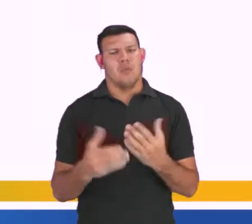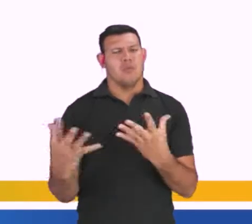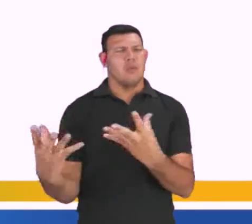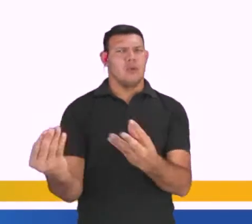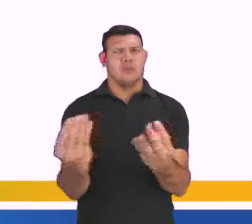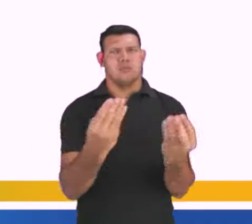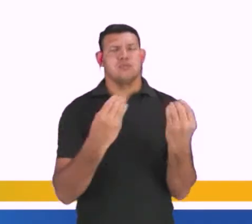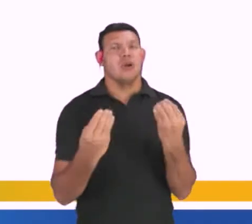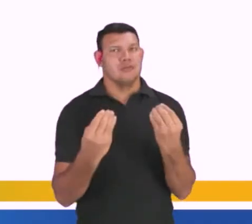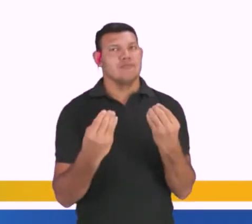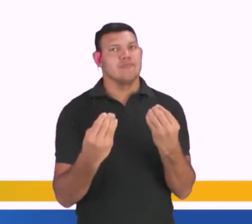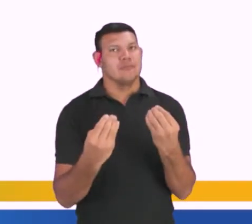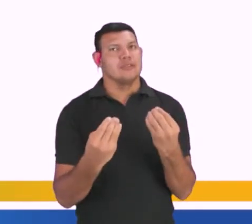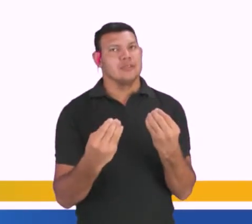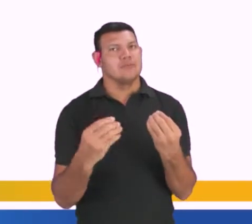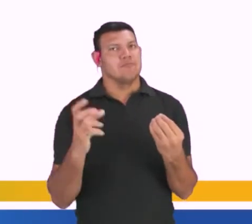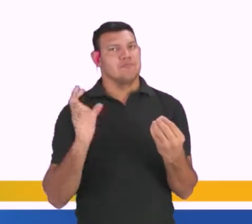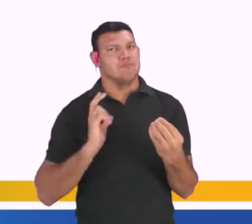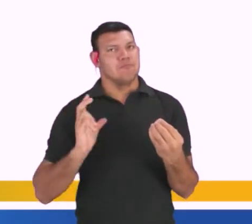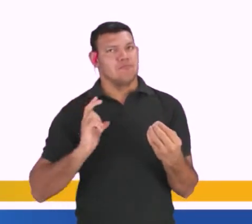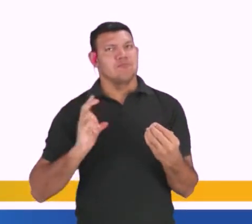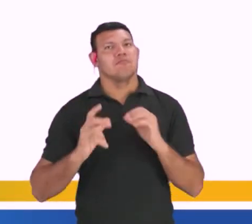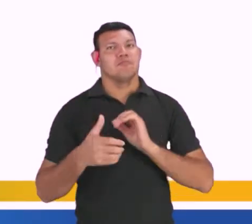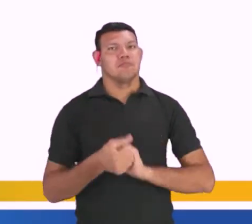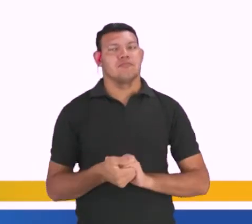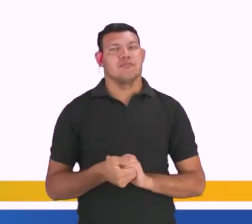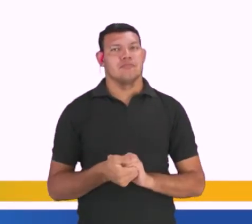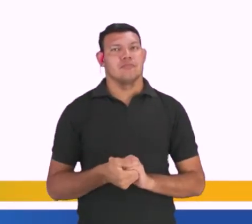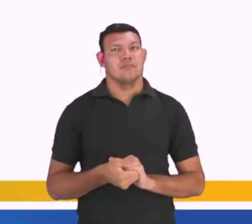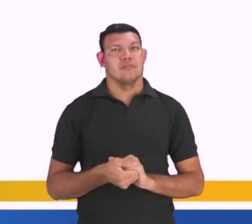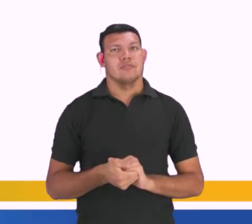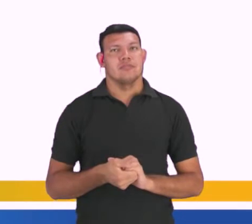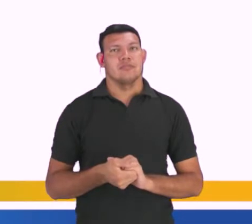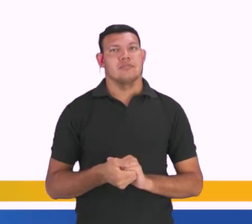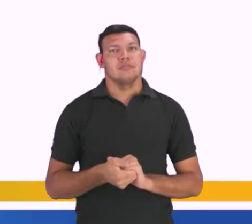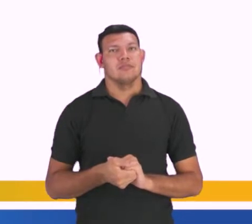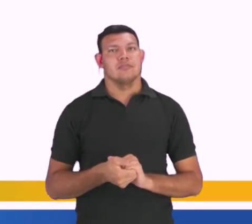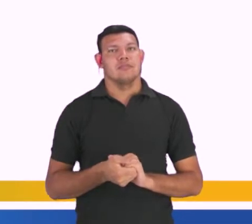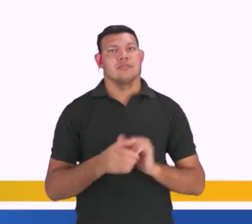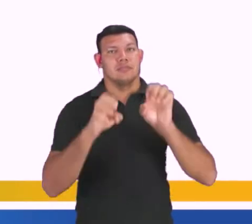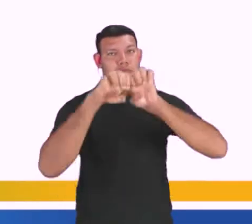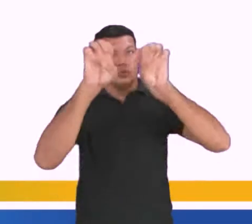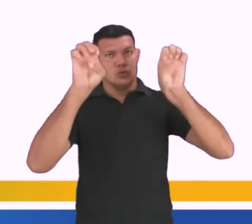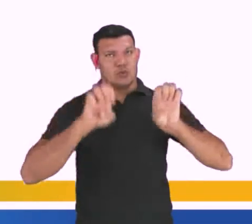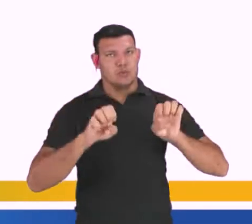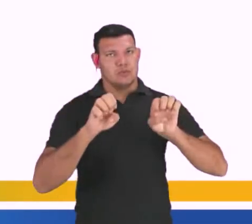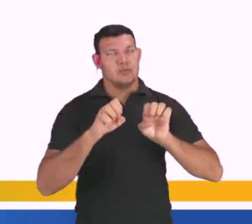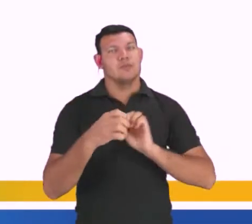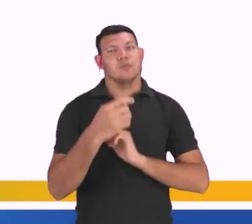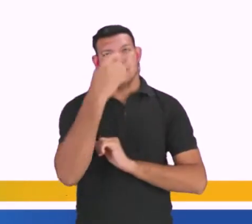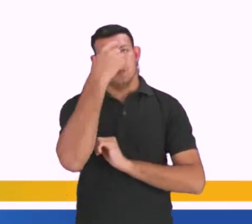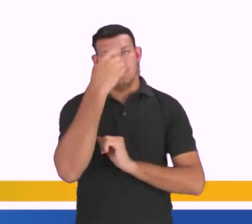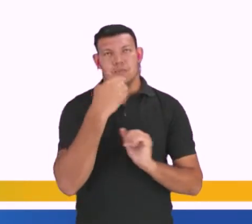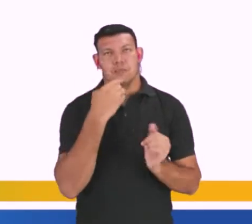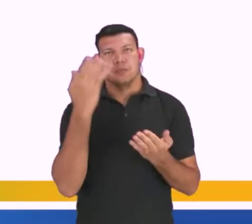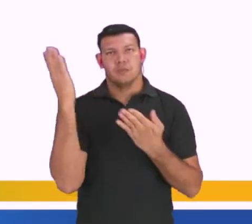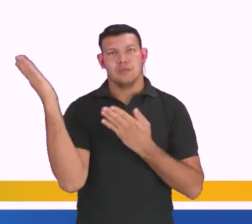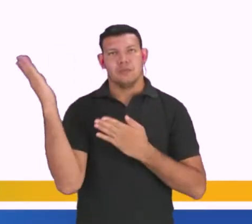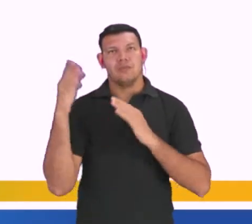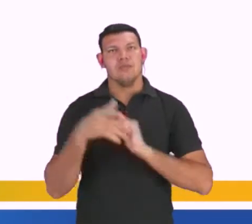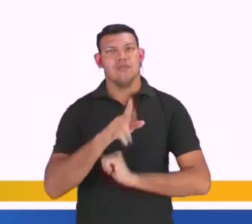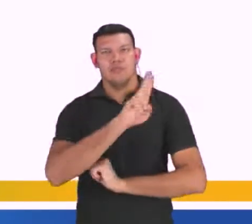abundante. Então, vamos lá. Essa proteína tem essa fórmula estrutural ao lado, que no caso ela